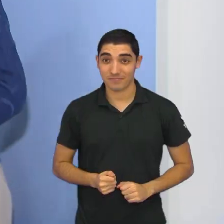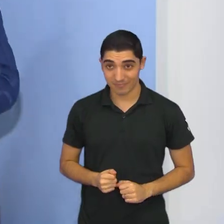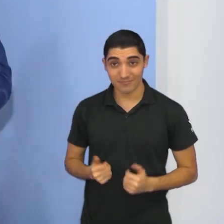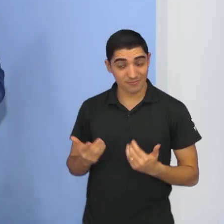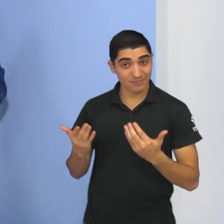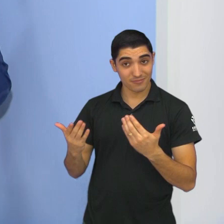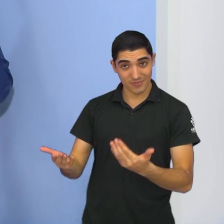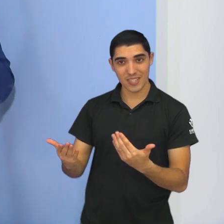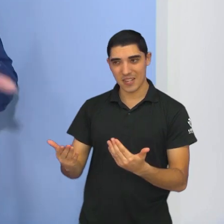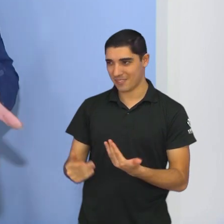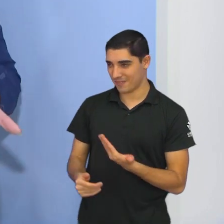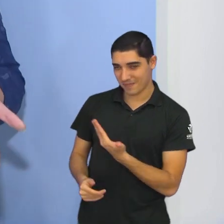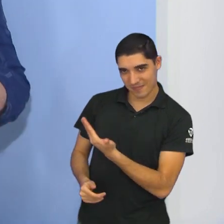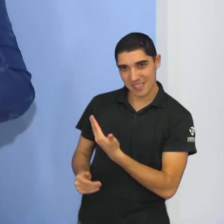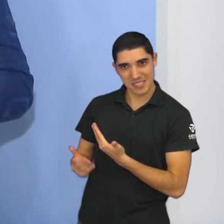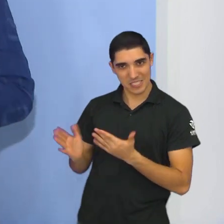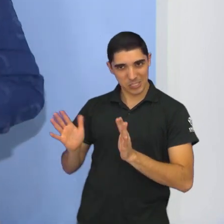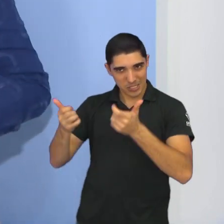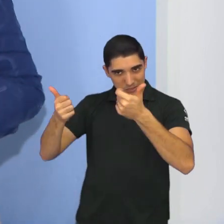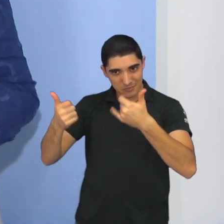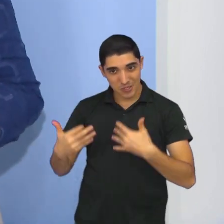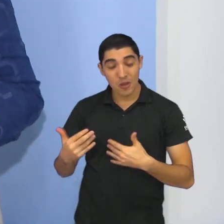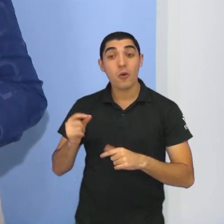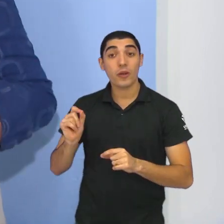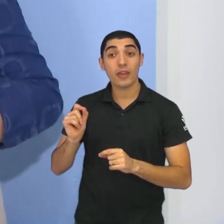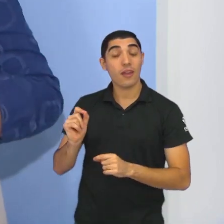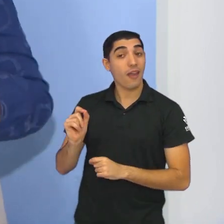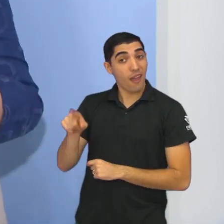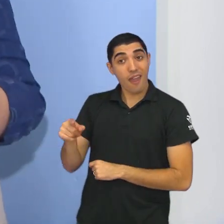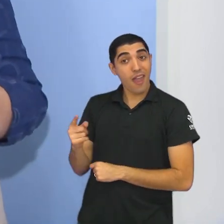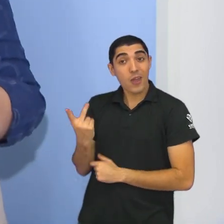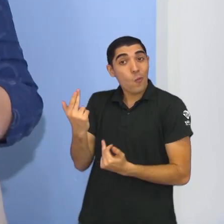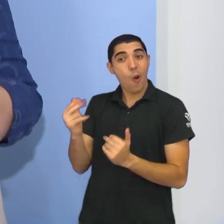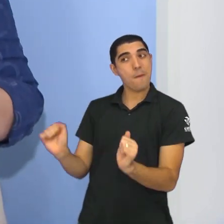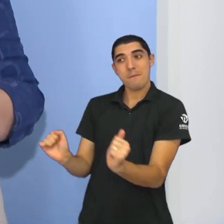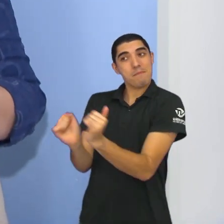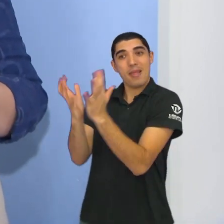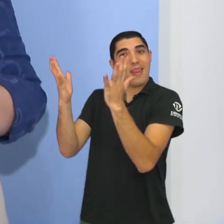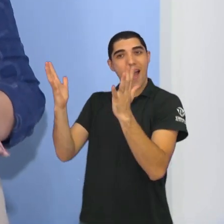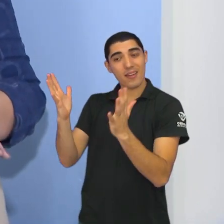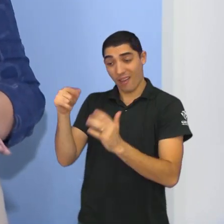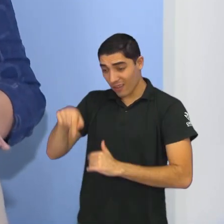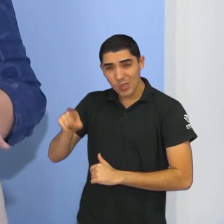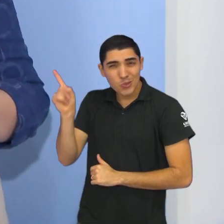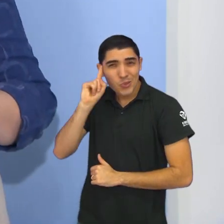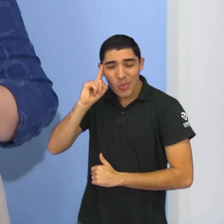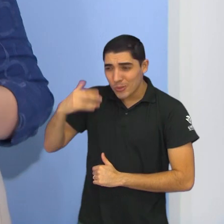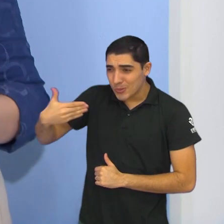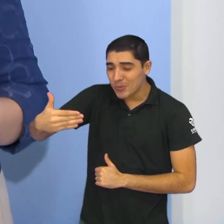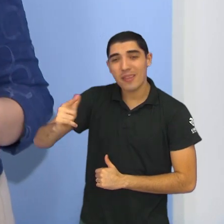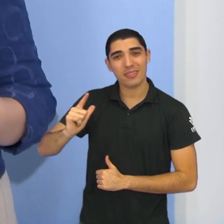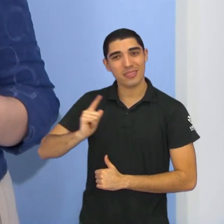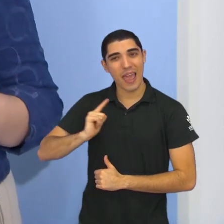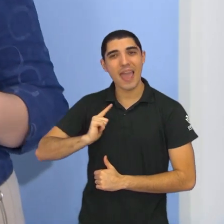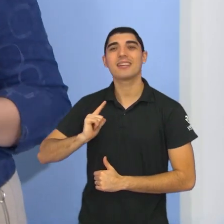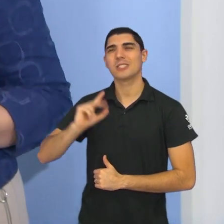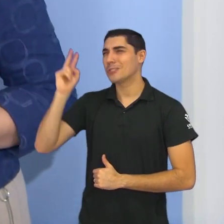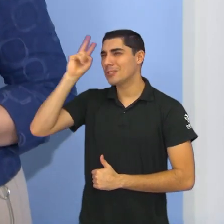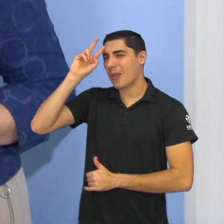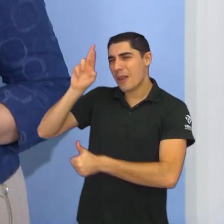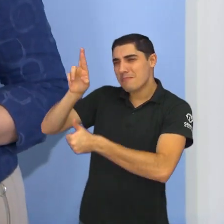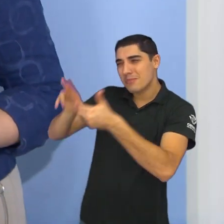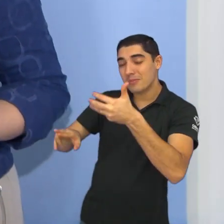preciosa. Então, e isso que a Rosemary acabou de falar é um dos milagres que acontecem por aqui diariamente,